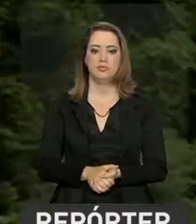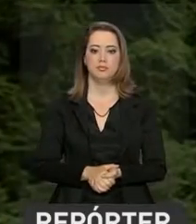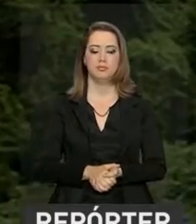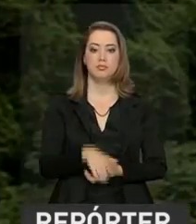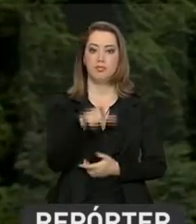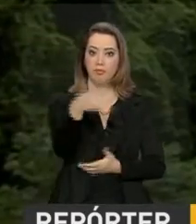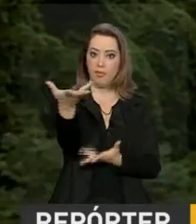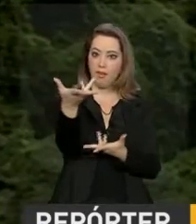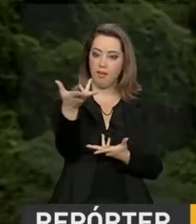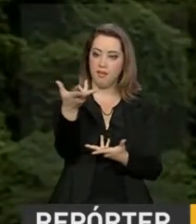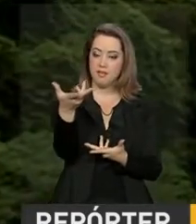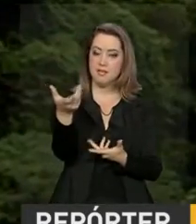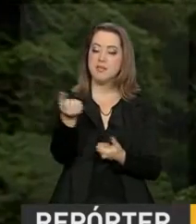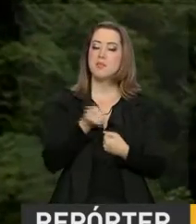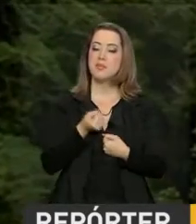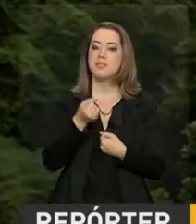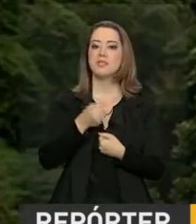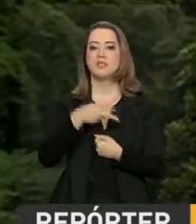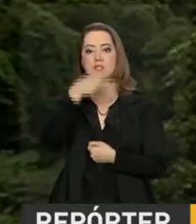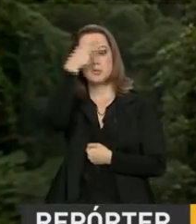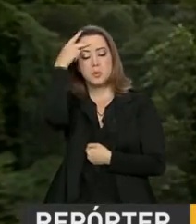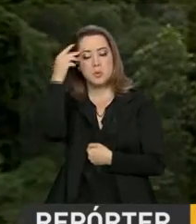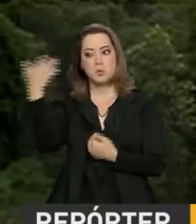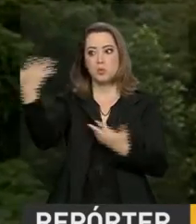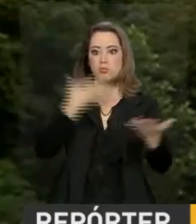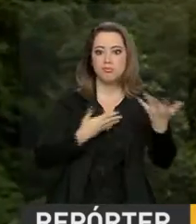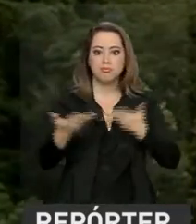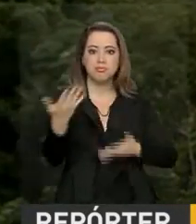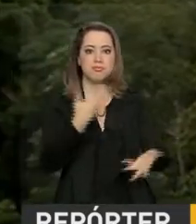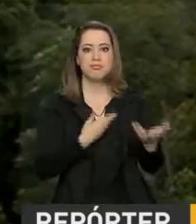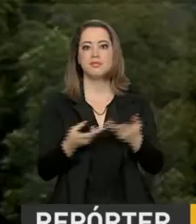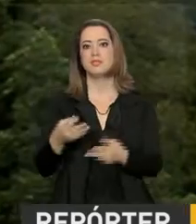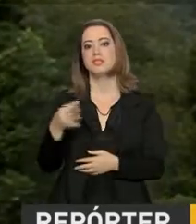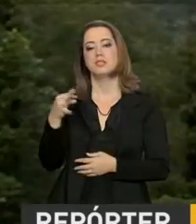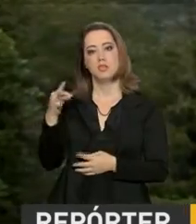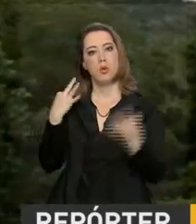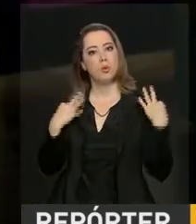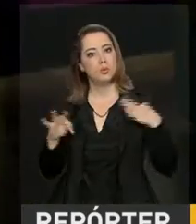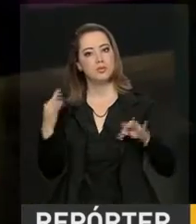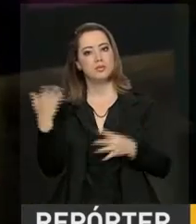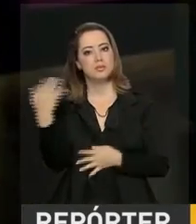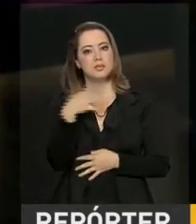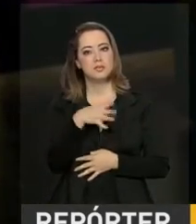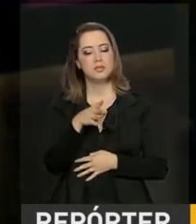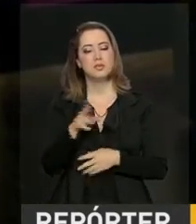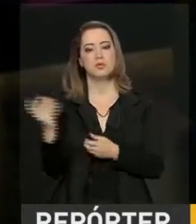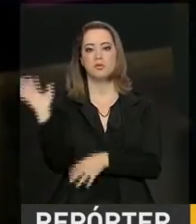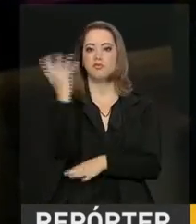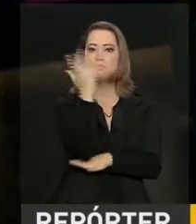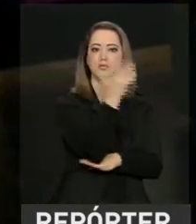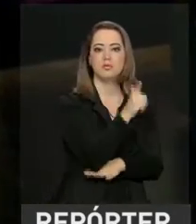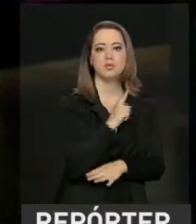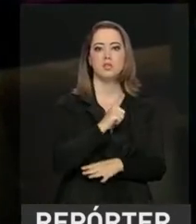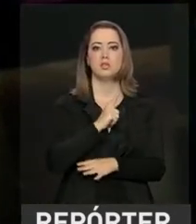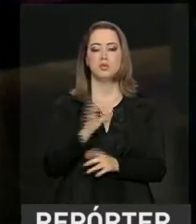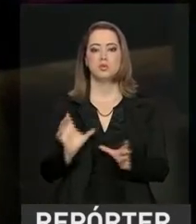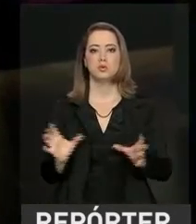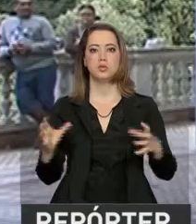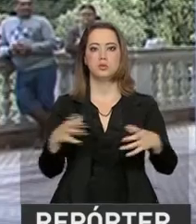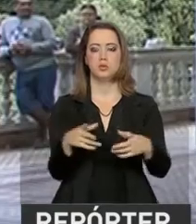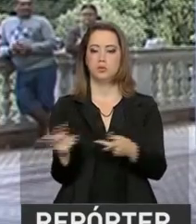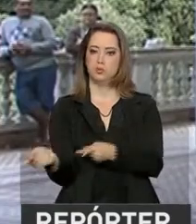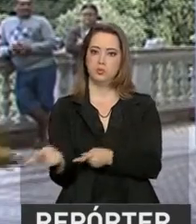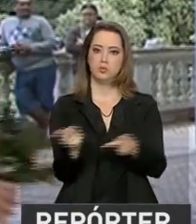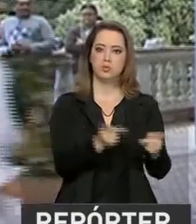Para receber melhor os mais de 3 milhões de visitantes por ano no Parque da Tijuca, foi criado um centro de visitantes